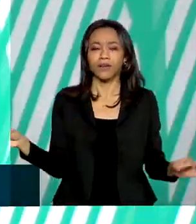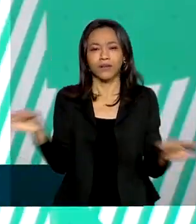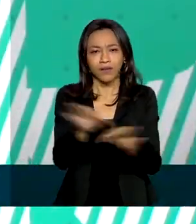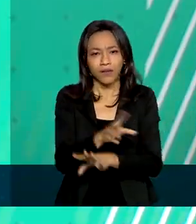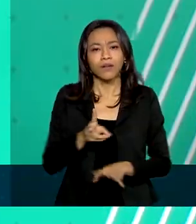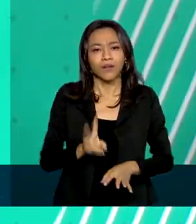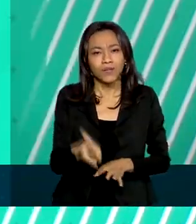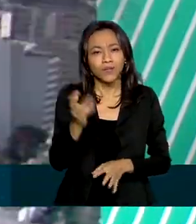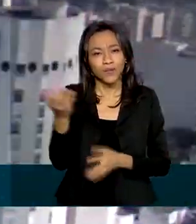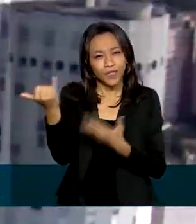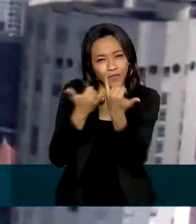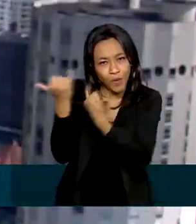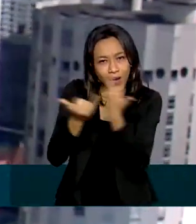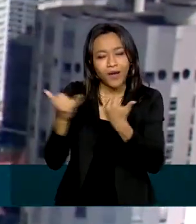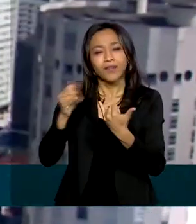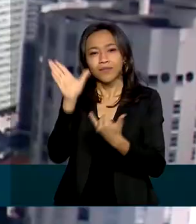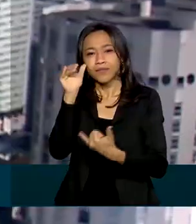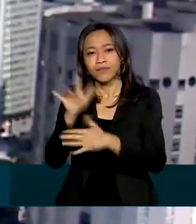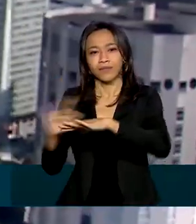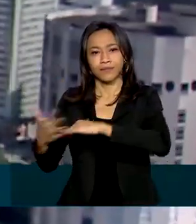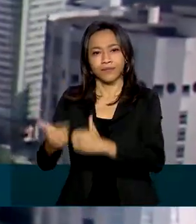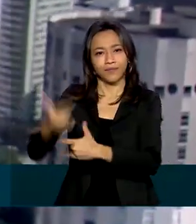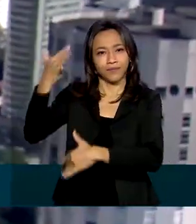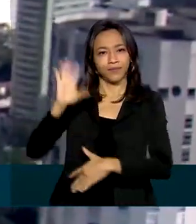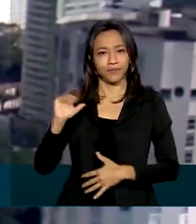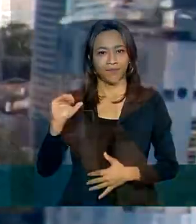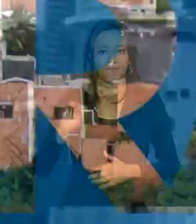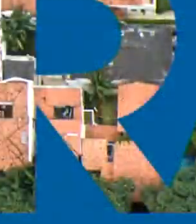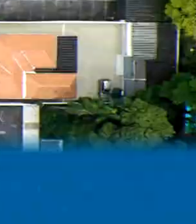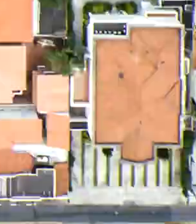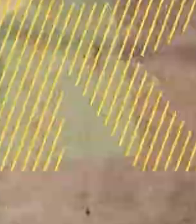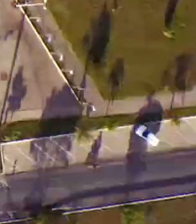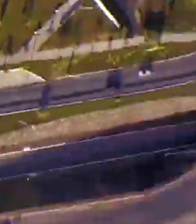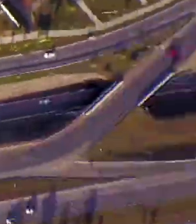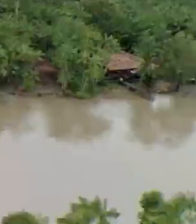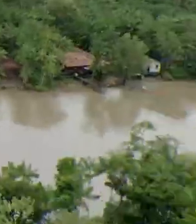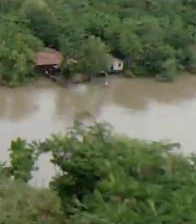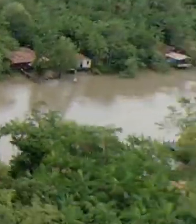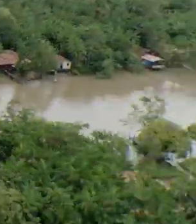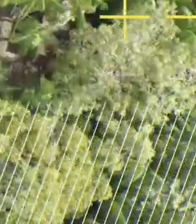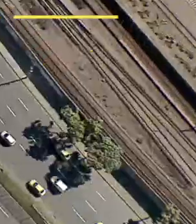fica por aqui e continue bem formado pelas nossas redes sociais tchau tchau